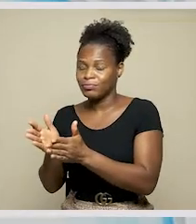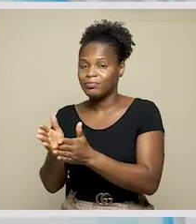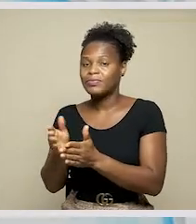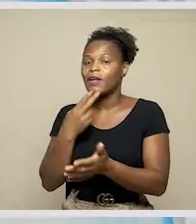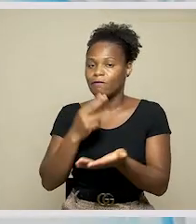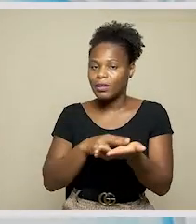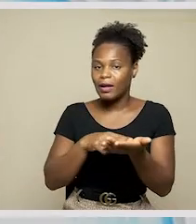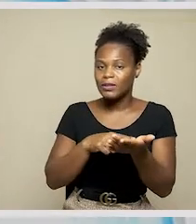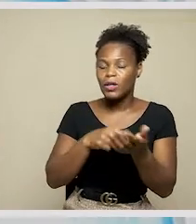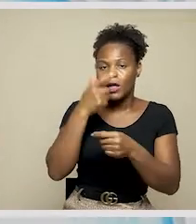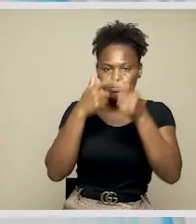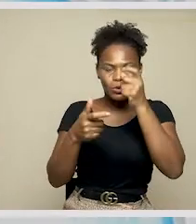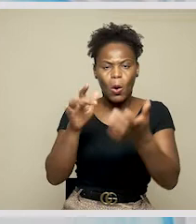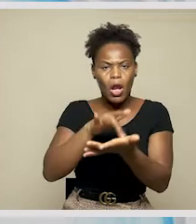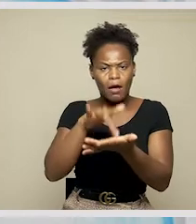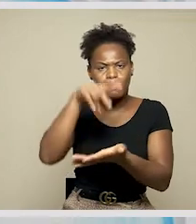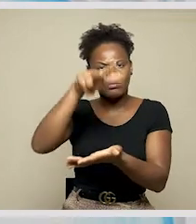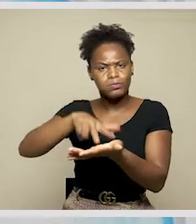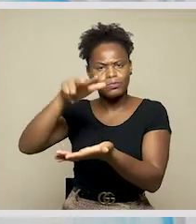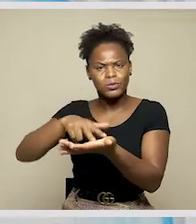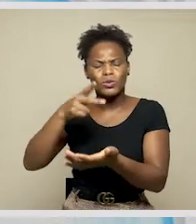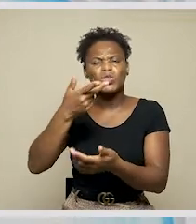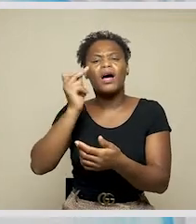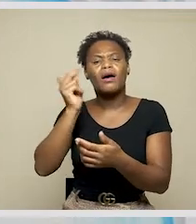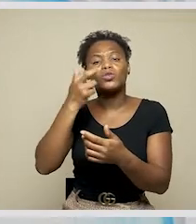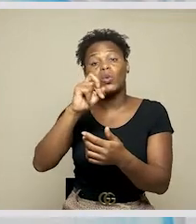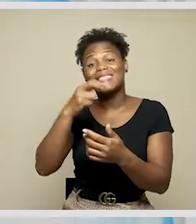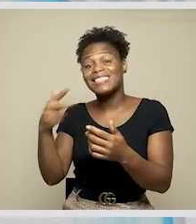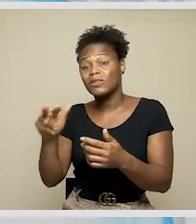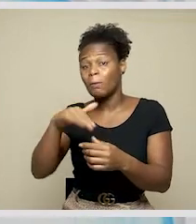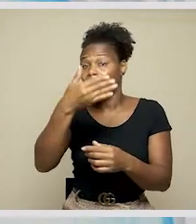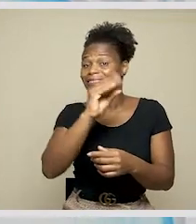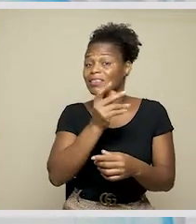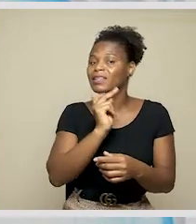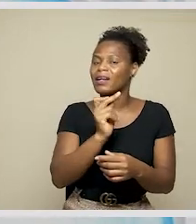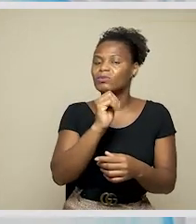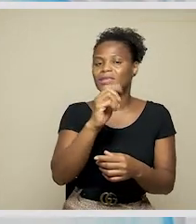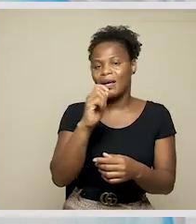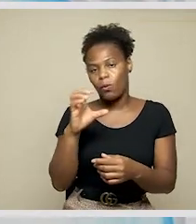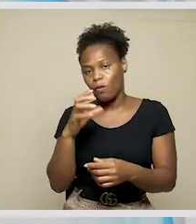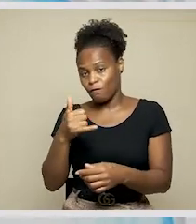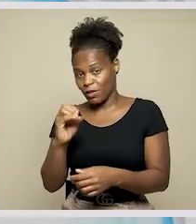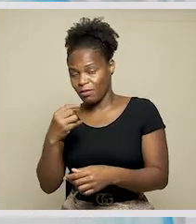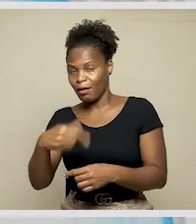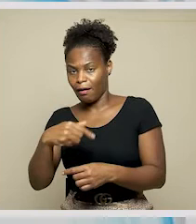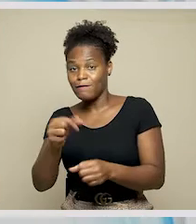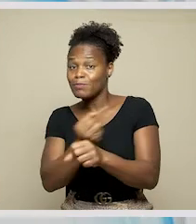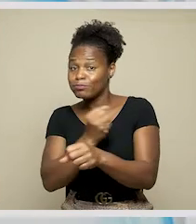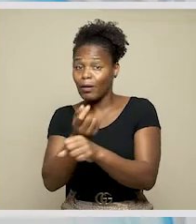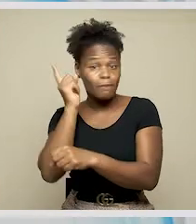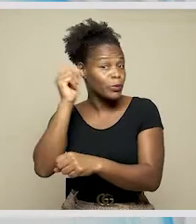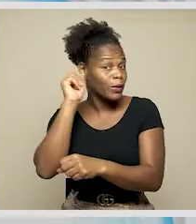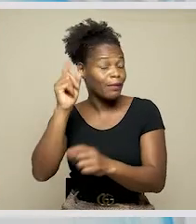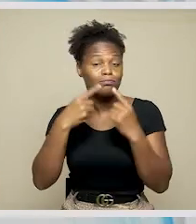De facto, os periódicos oitocentistas e das primeiras décadas do século XX tiveram um papel muito